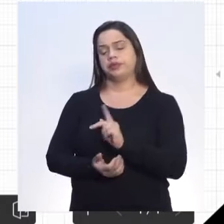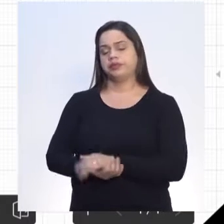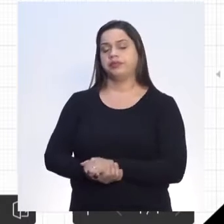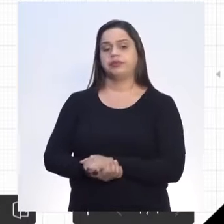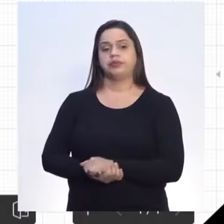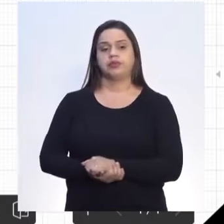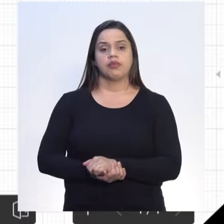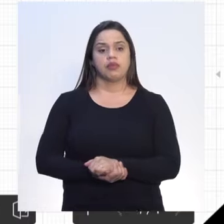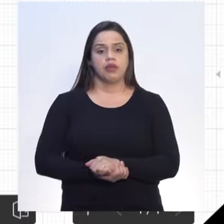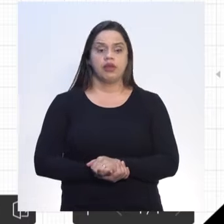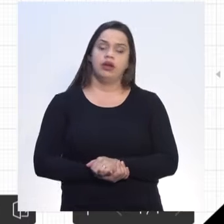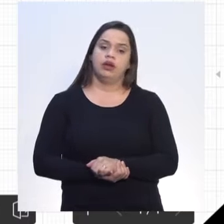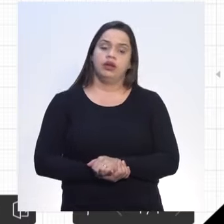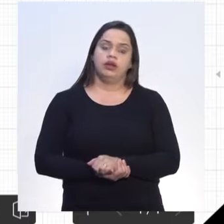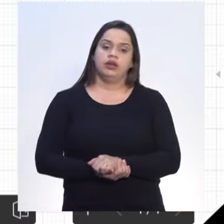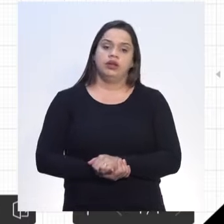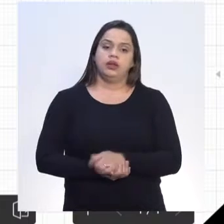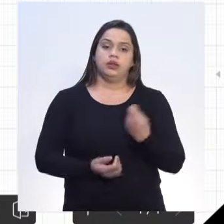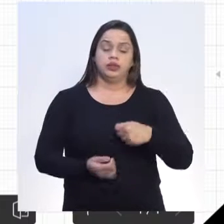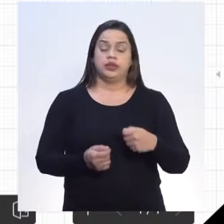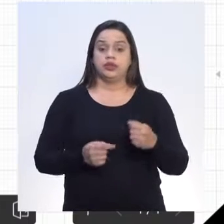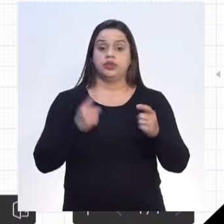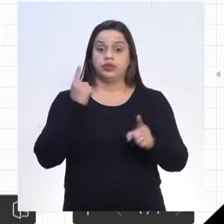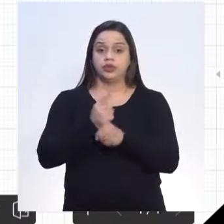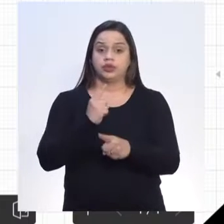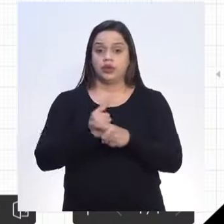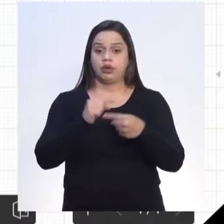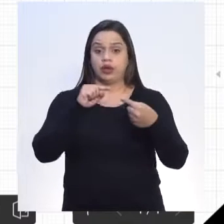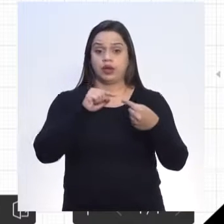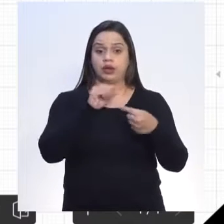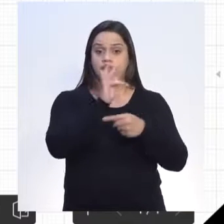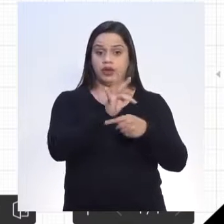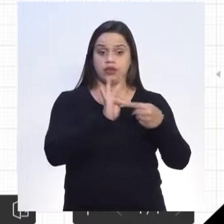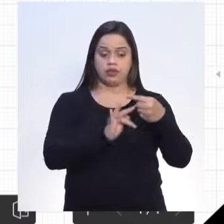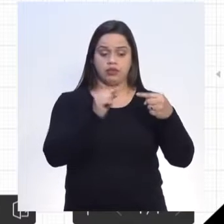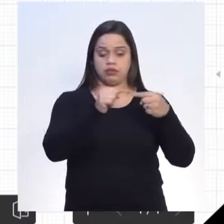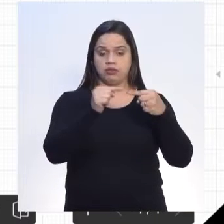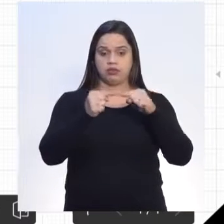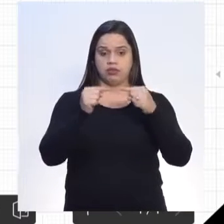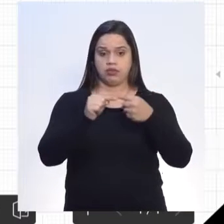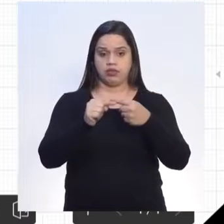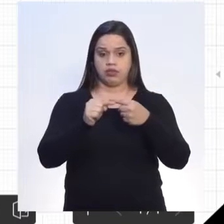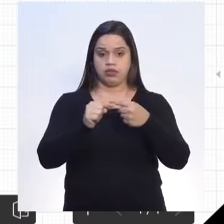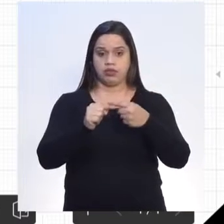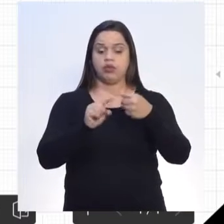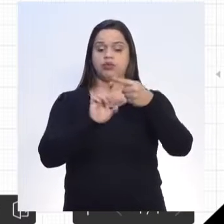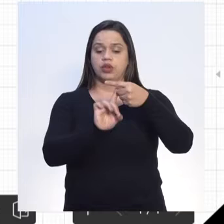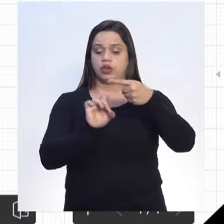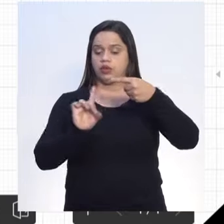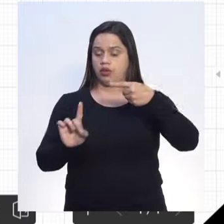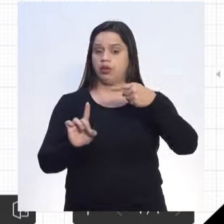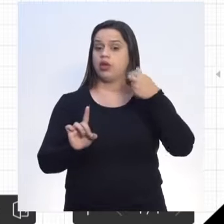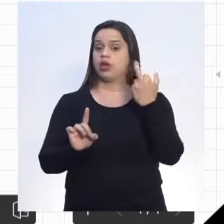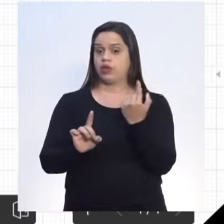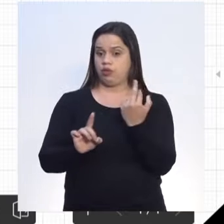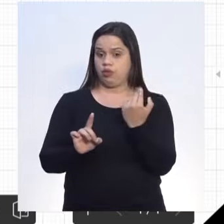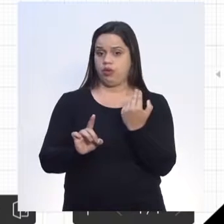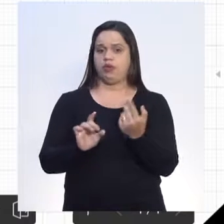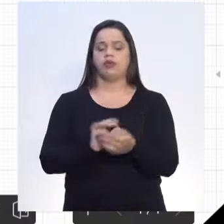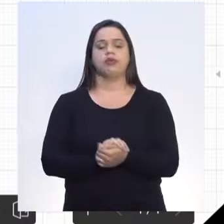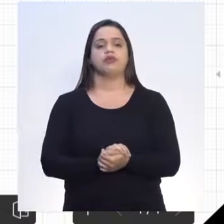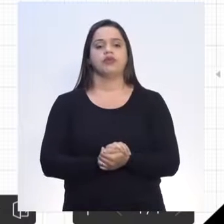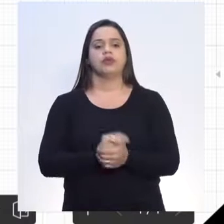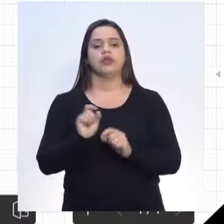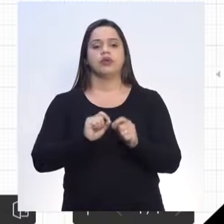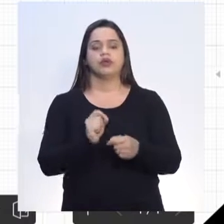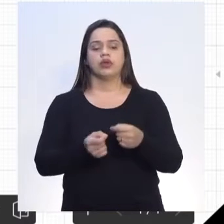Primeira coisa, eu tenho que achar frações equivalentes. O quê? Com denominadores iguais, Osmar. Sim. Então, o